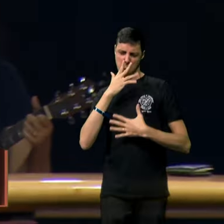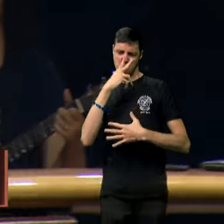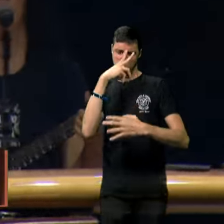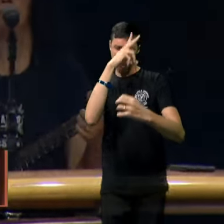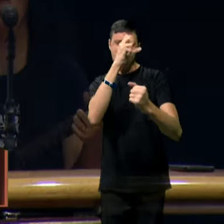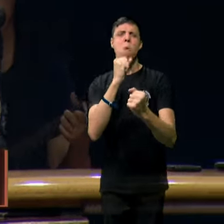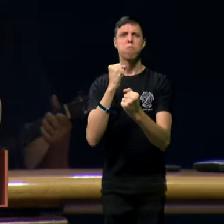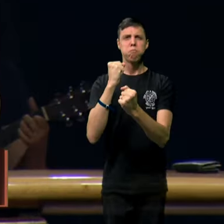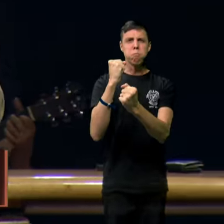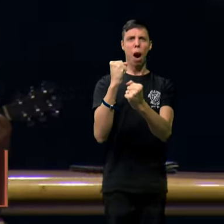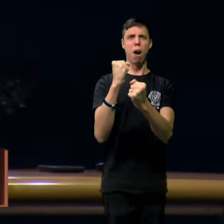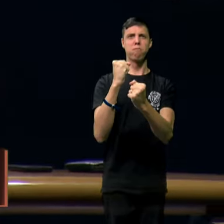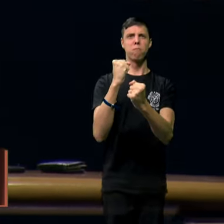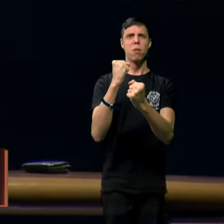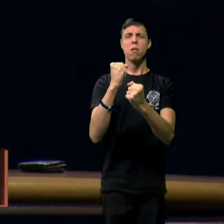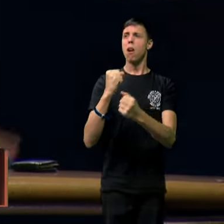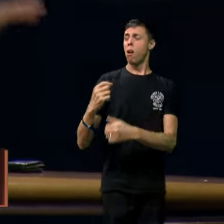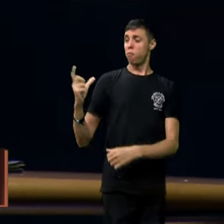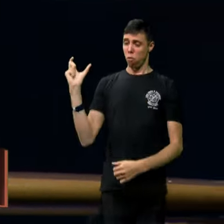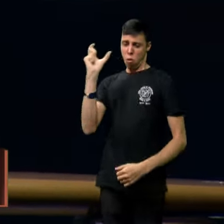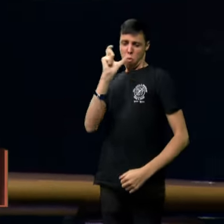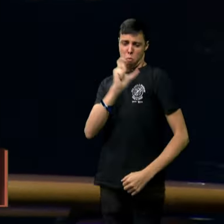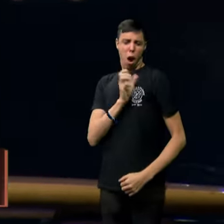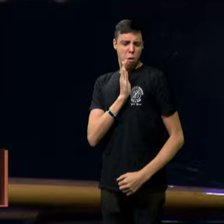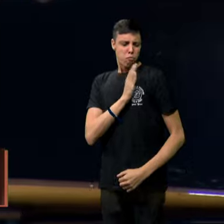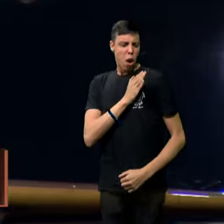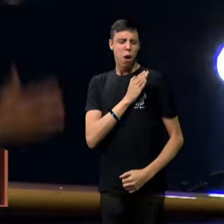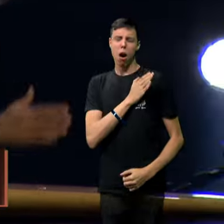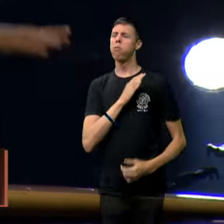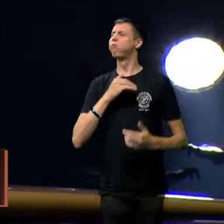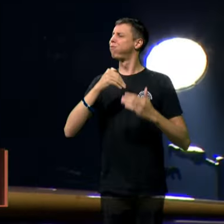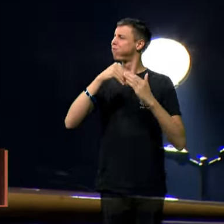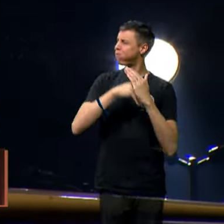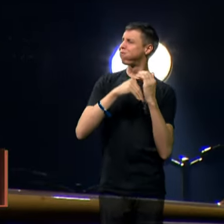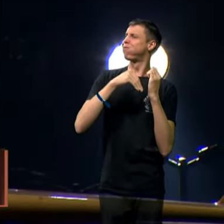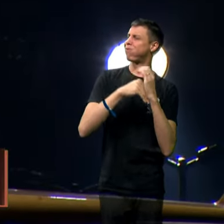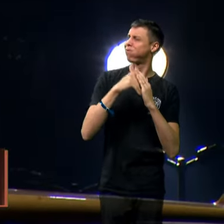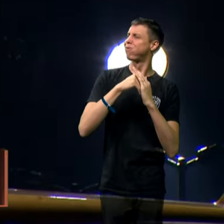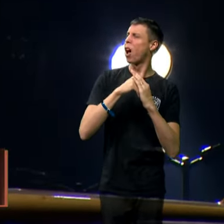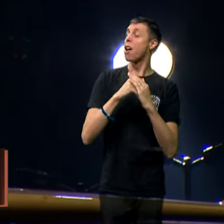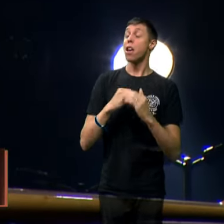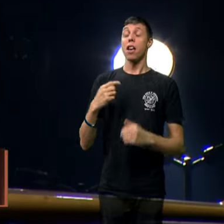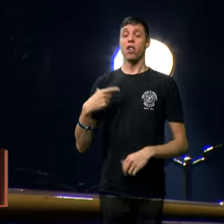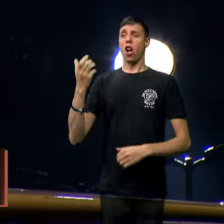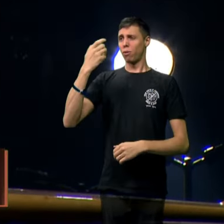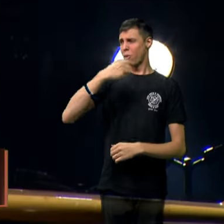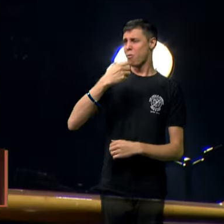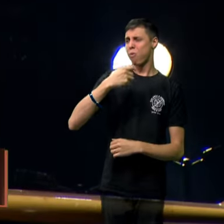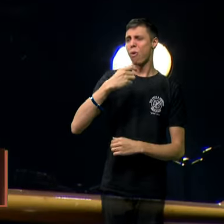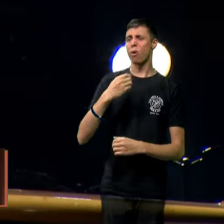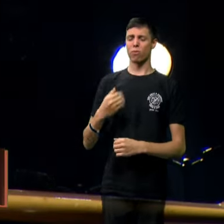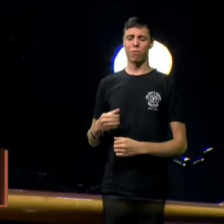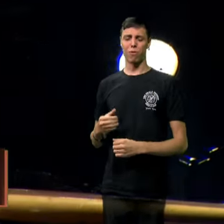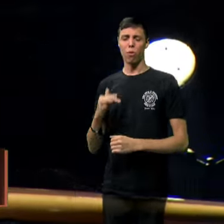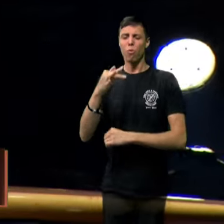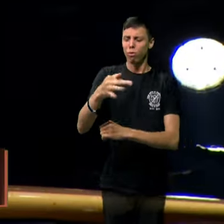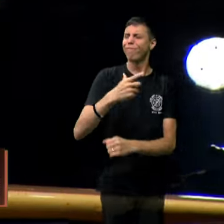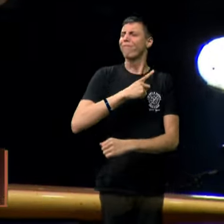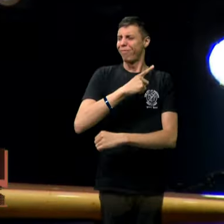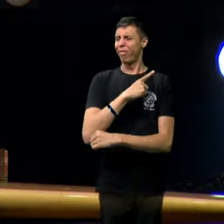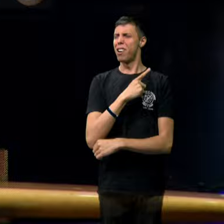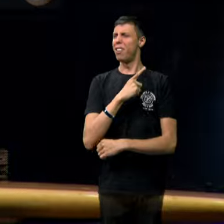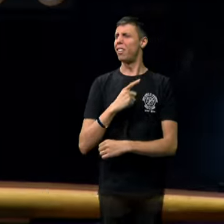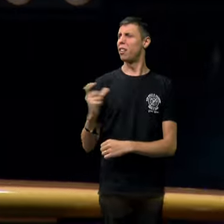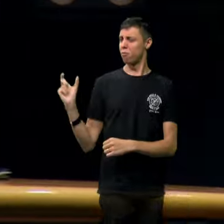nos direcionando, trazendo a palavra para que possamos meditar e dar fruto segundo a palavra liberada. Meu